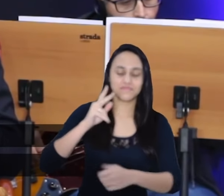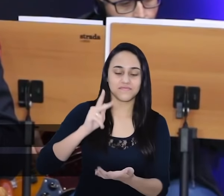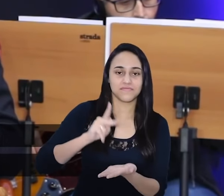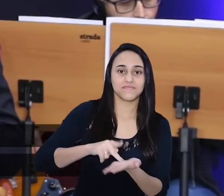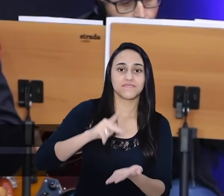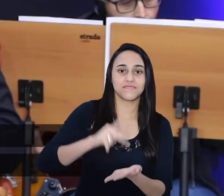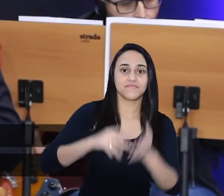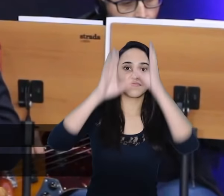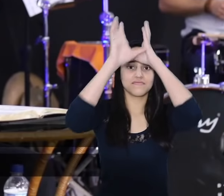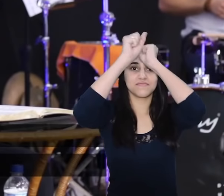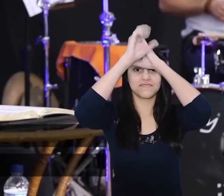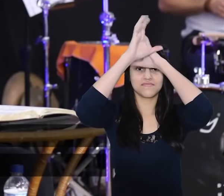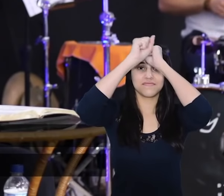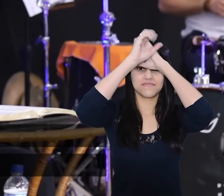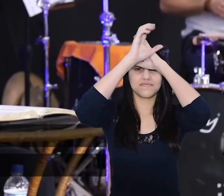verdadeira